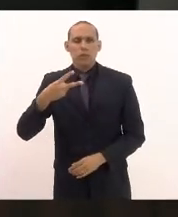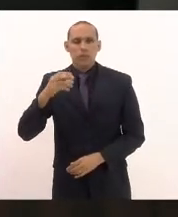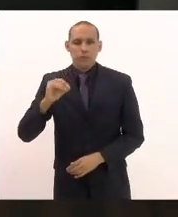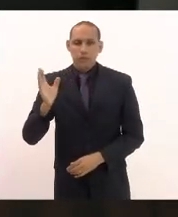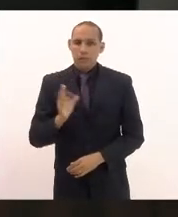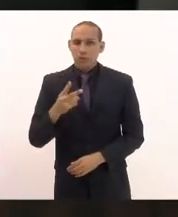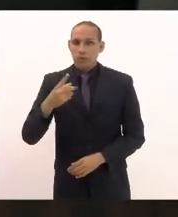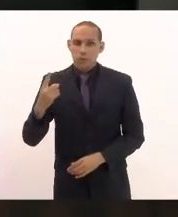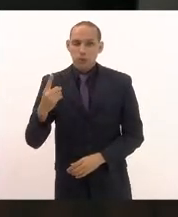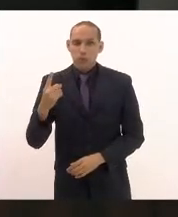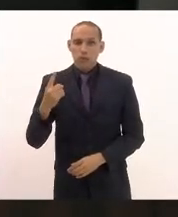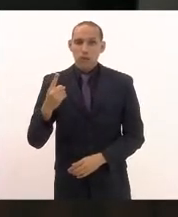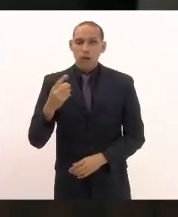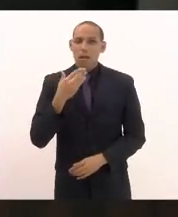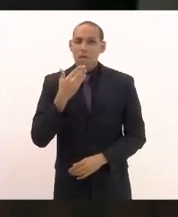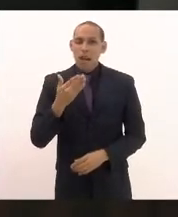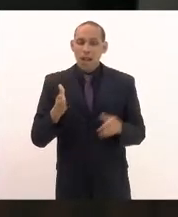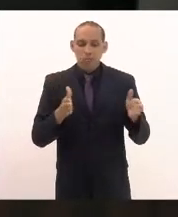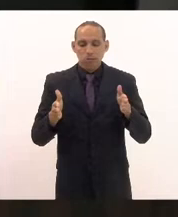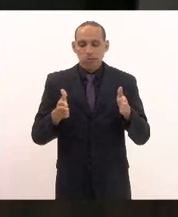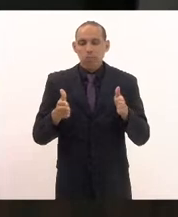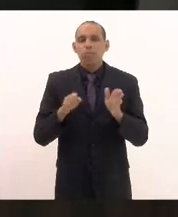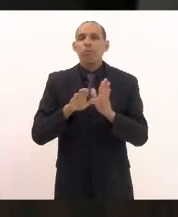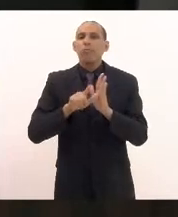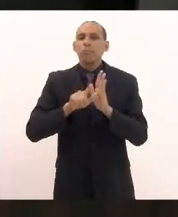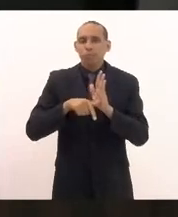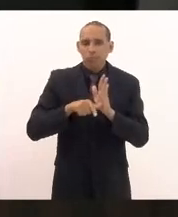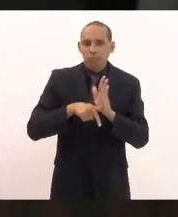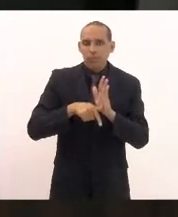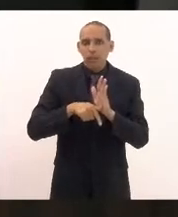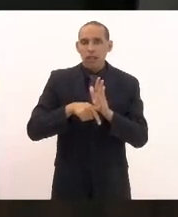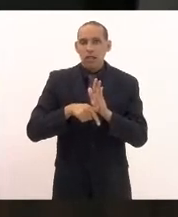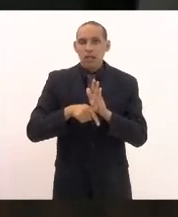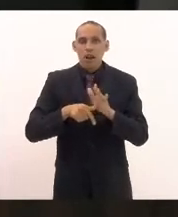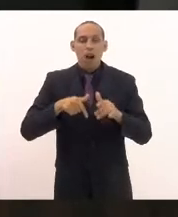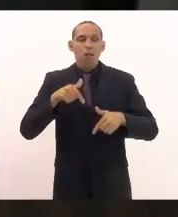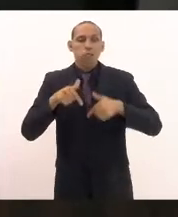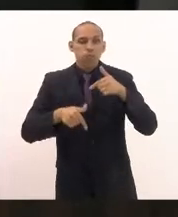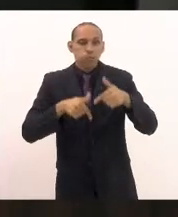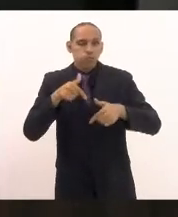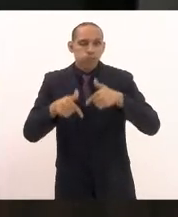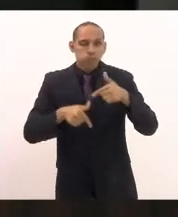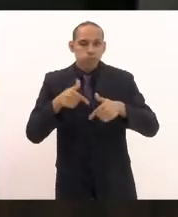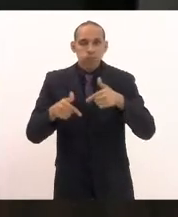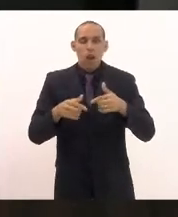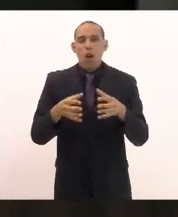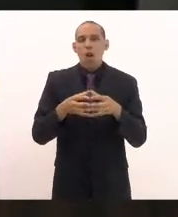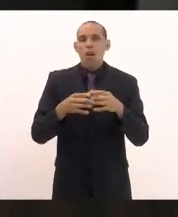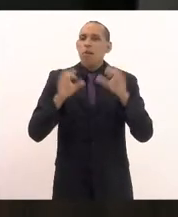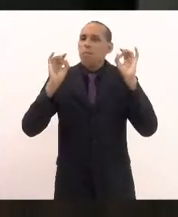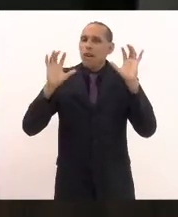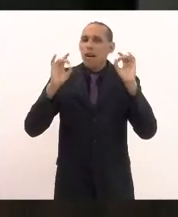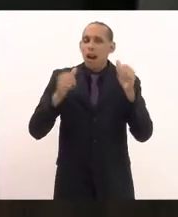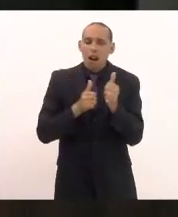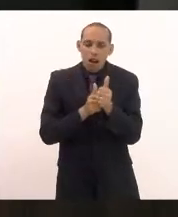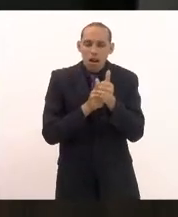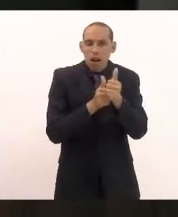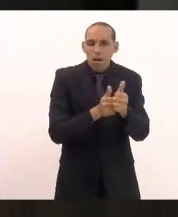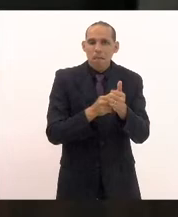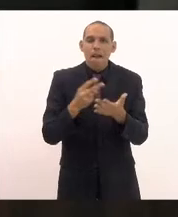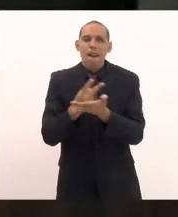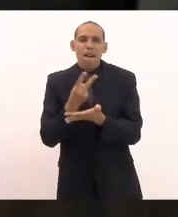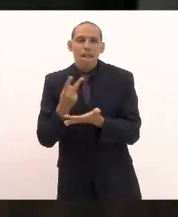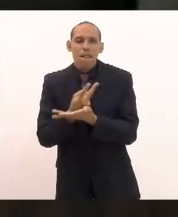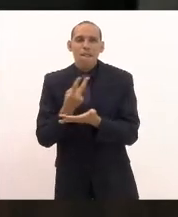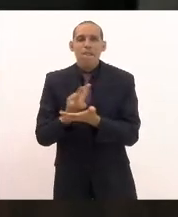que solicita prorrogação do funcionamento da Comissão Especial para acompanhar possíveis irregularidades na